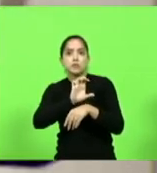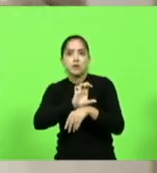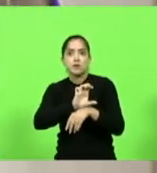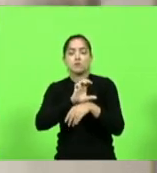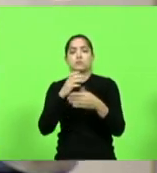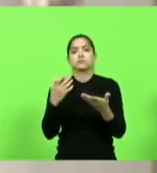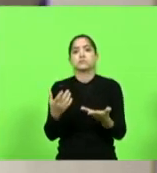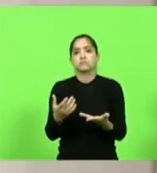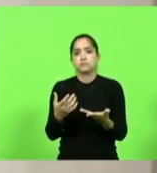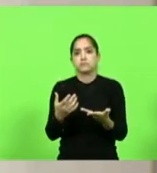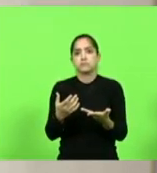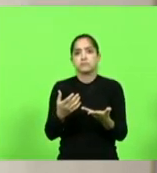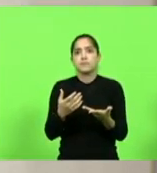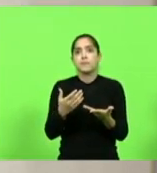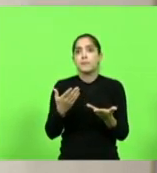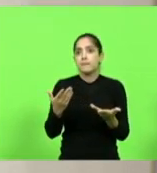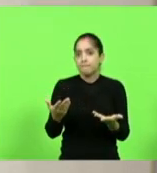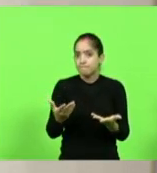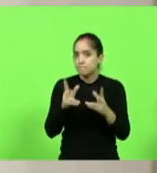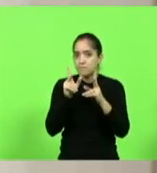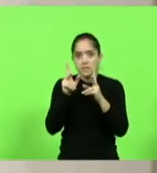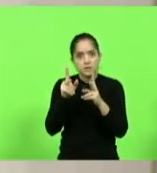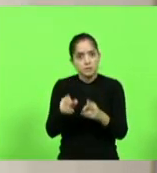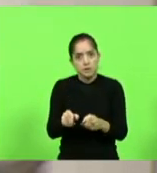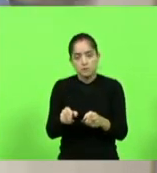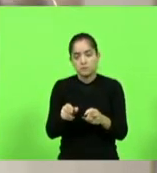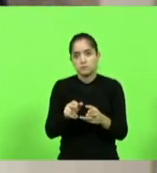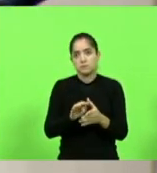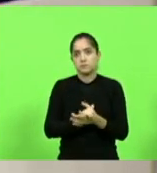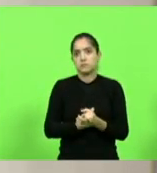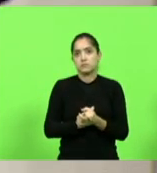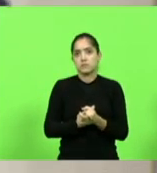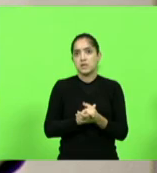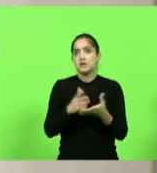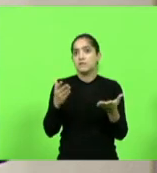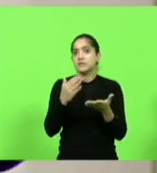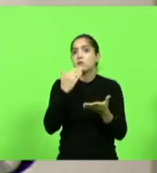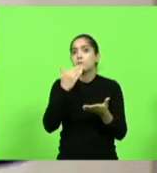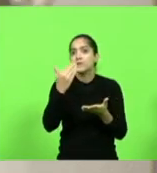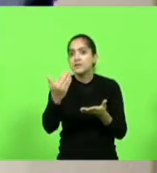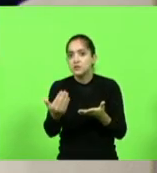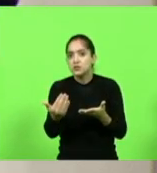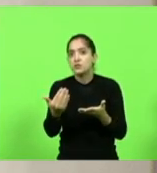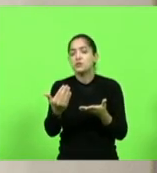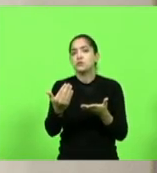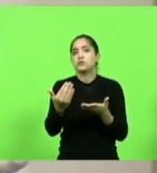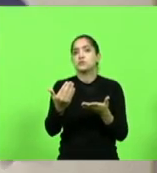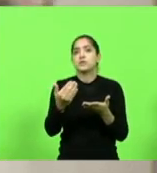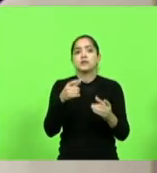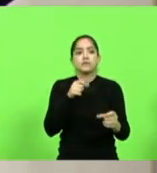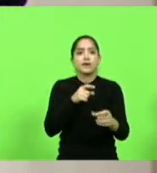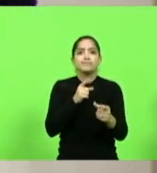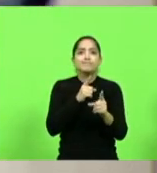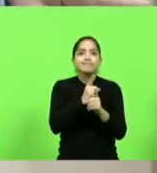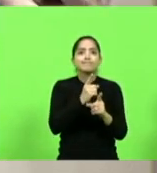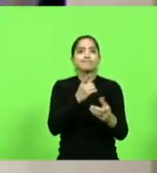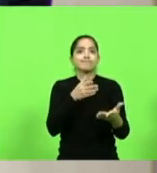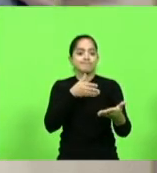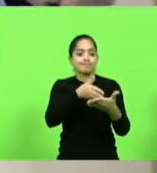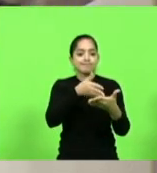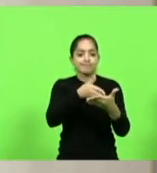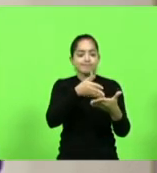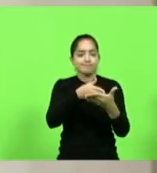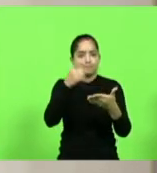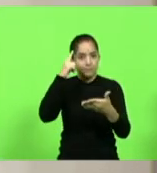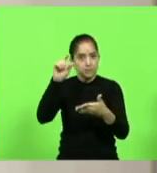bolso do catarinense, do mesmo jeito. E não vai ser um pedido de vista que vai empacar esse projeto até dia 10